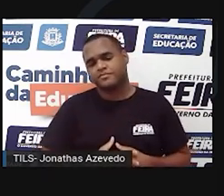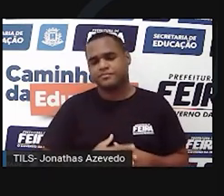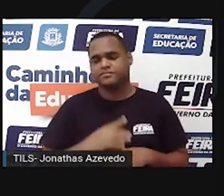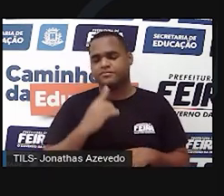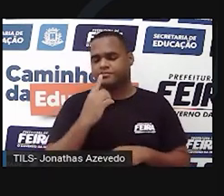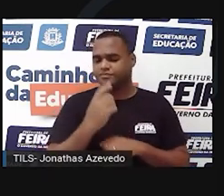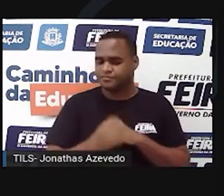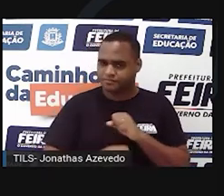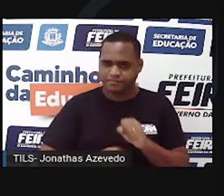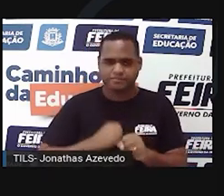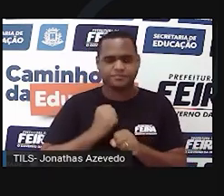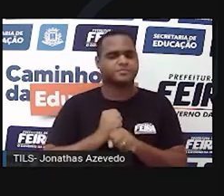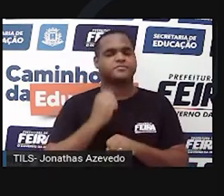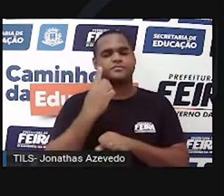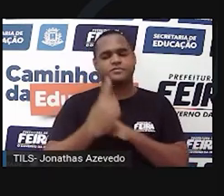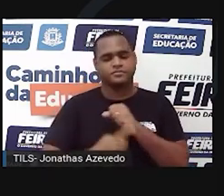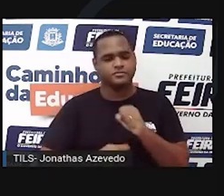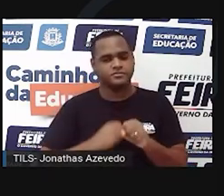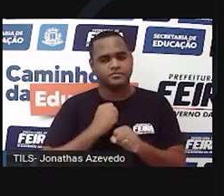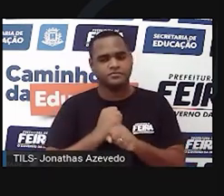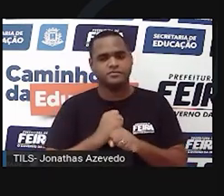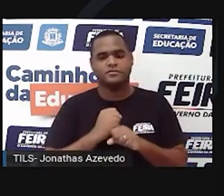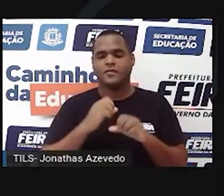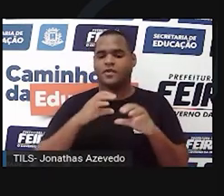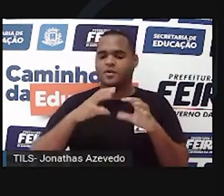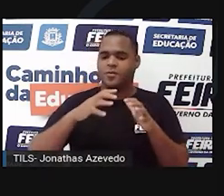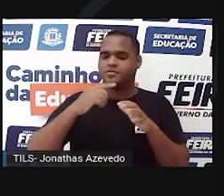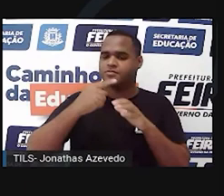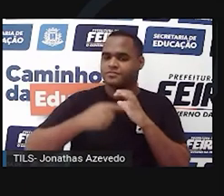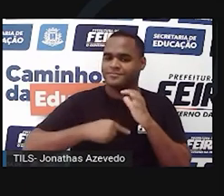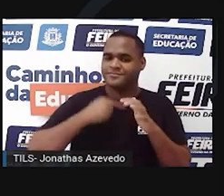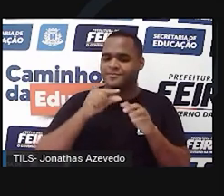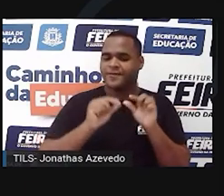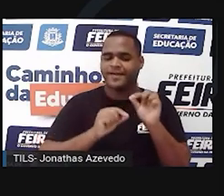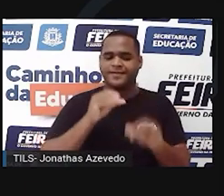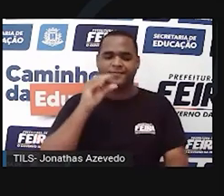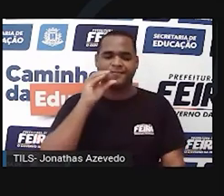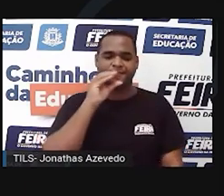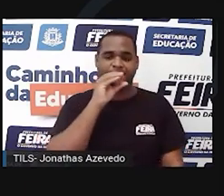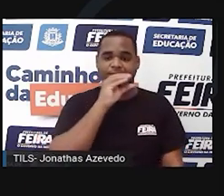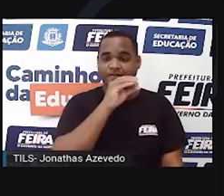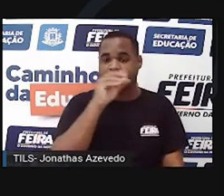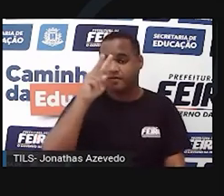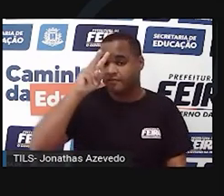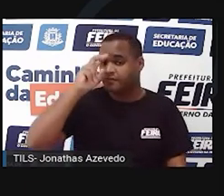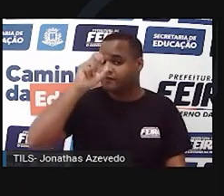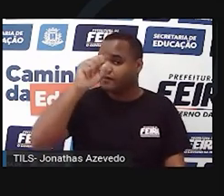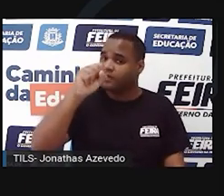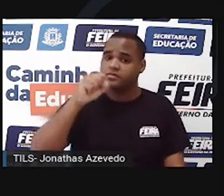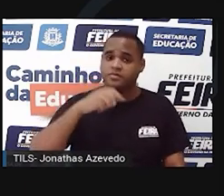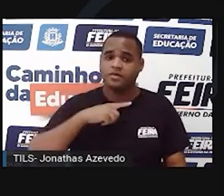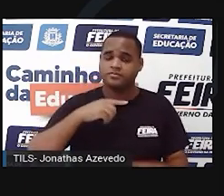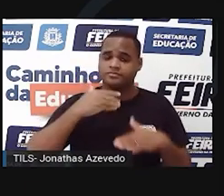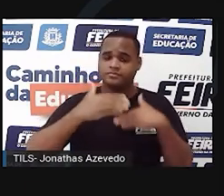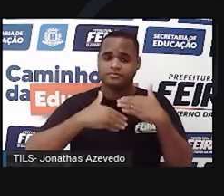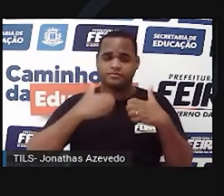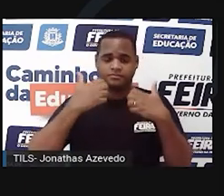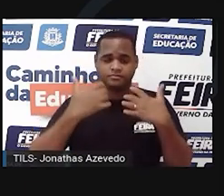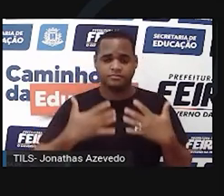o planeta Terra está ficando mais quente. E, se continuar nesse ritmo, vai